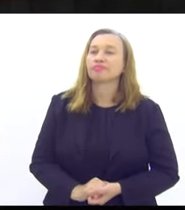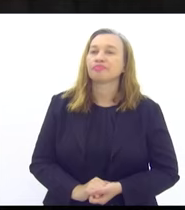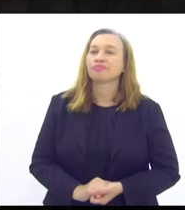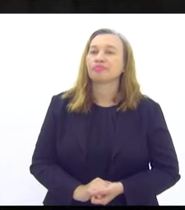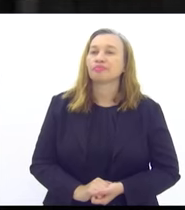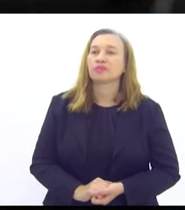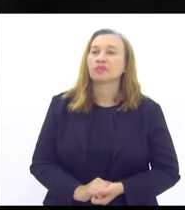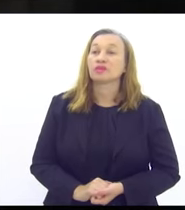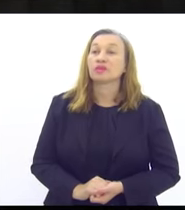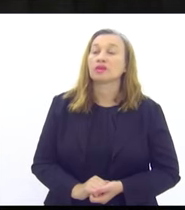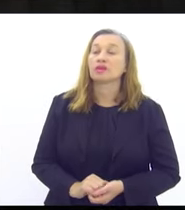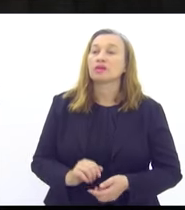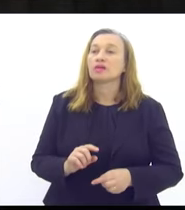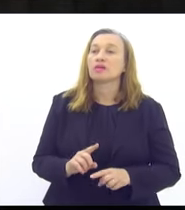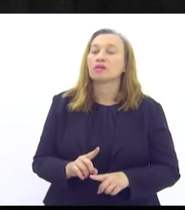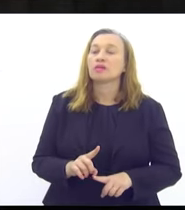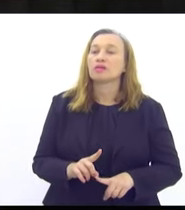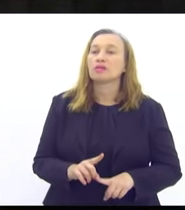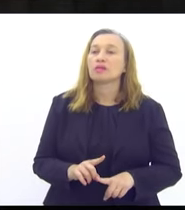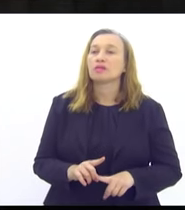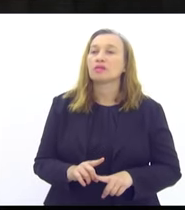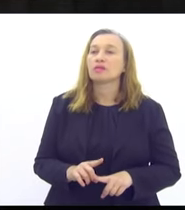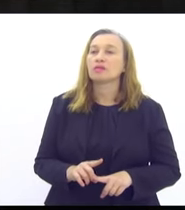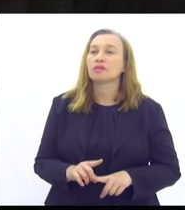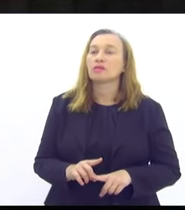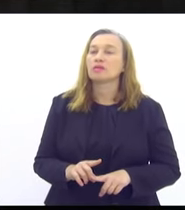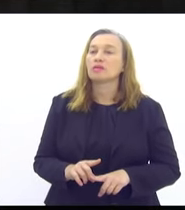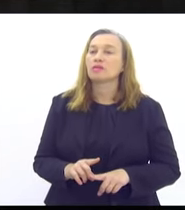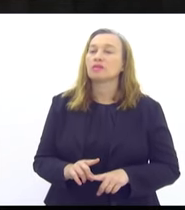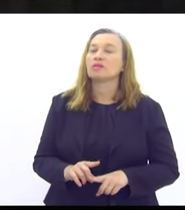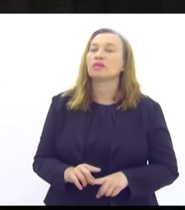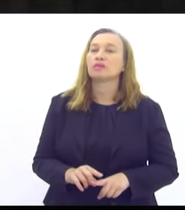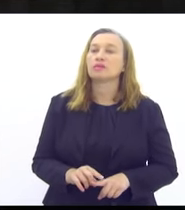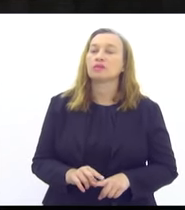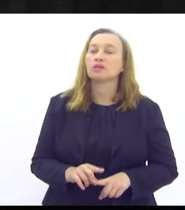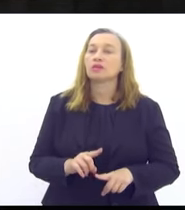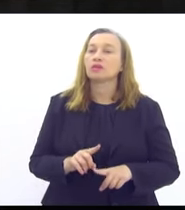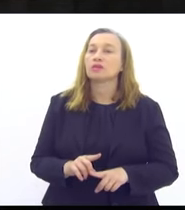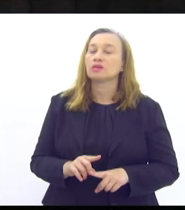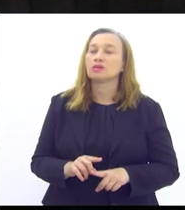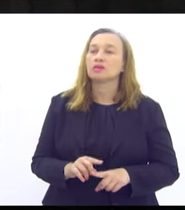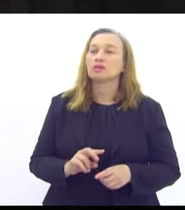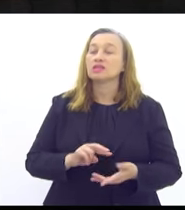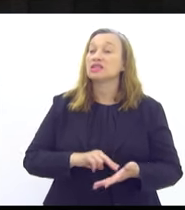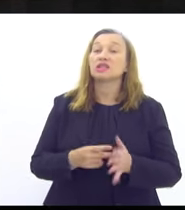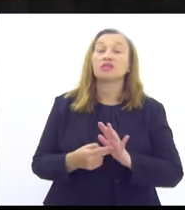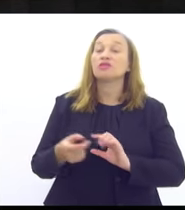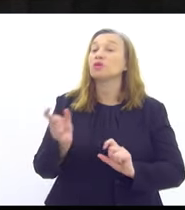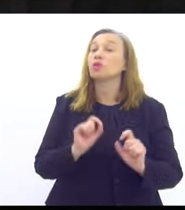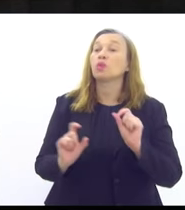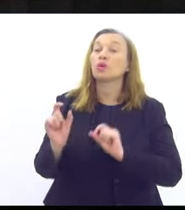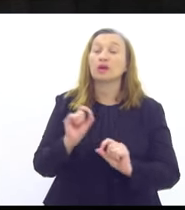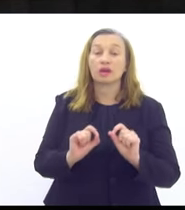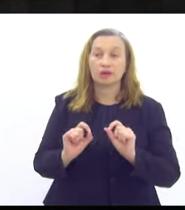o que, que é a mercadoria listada como número 3? É, são as mercadorias